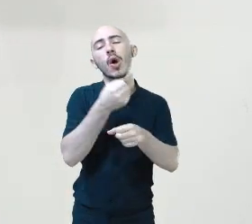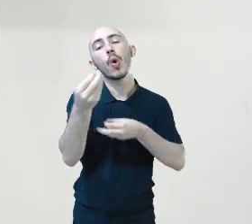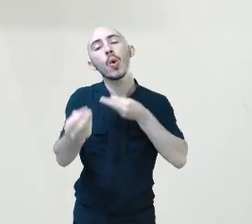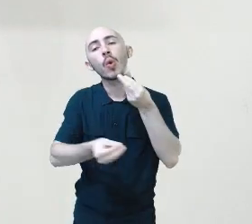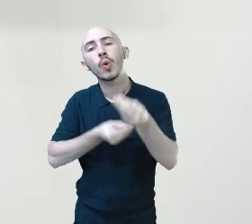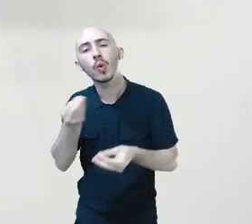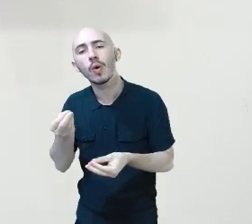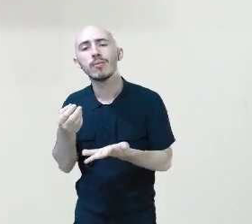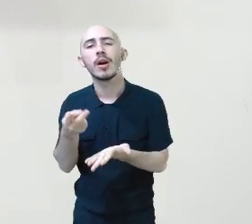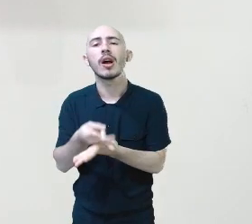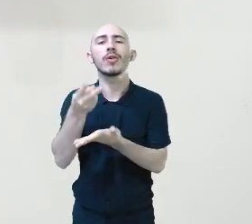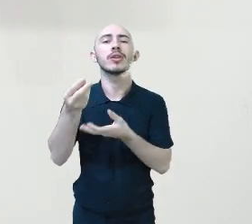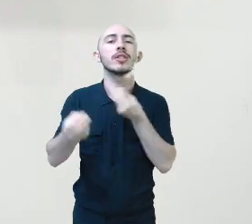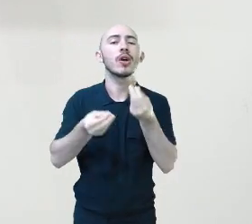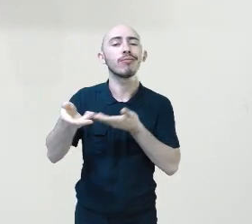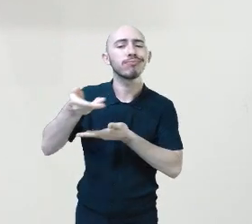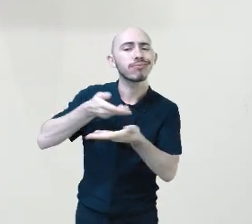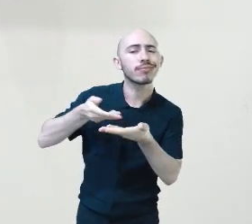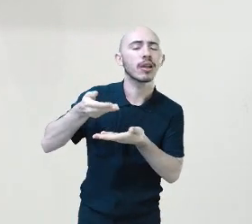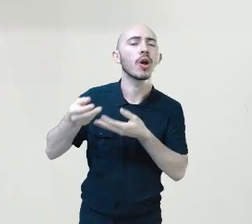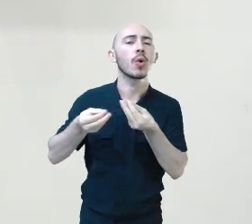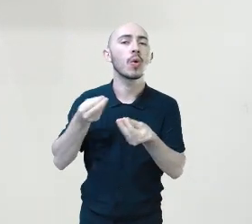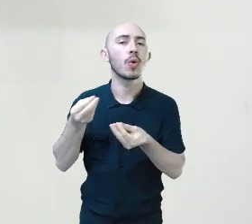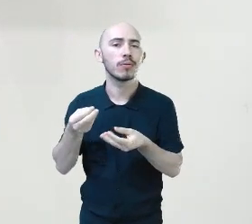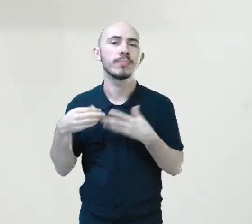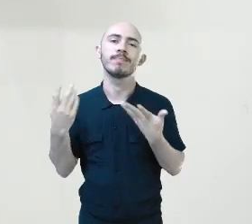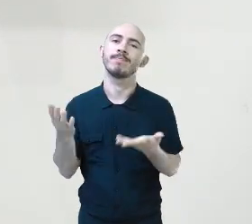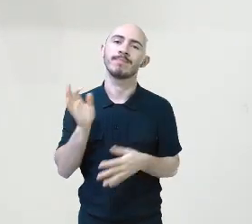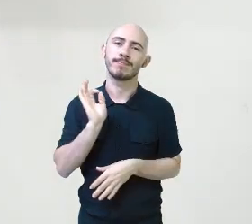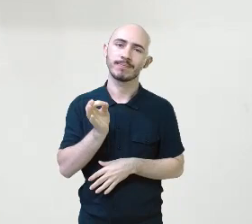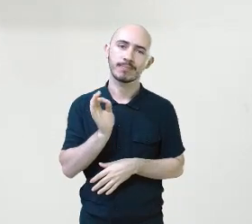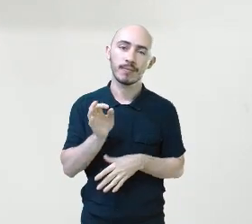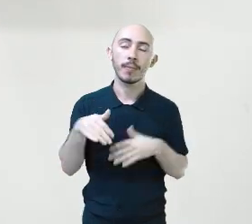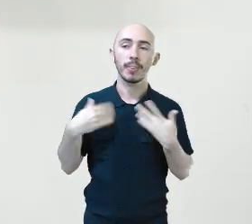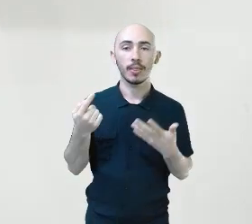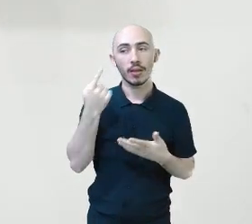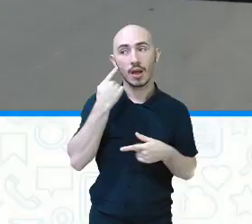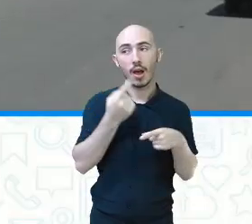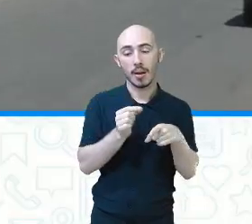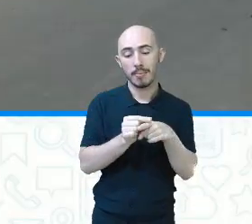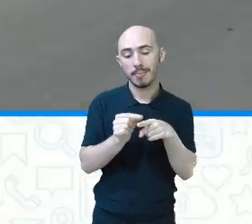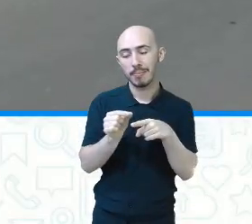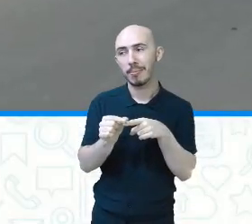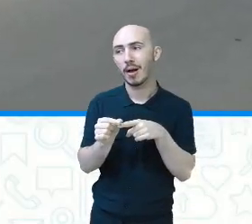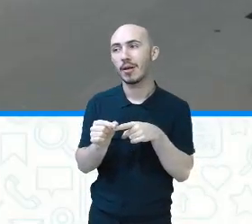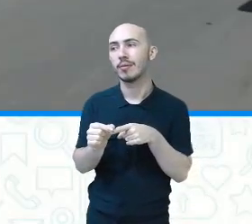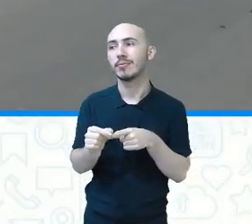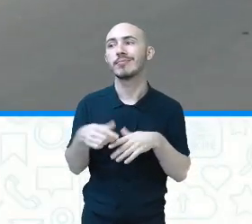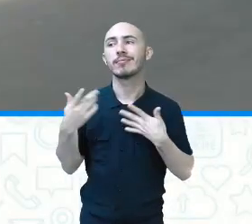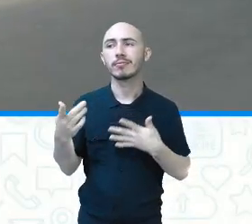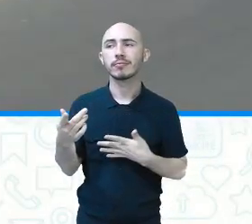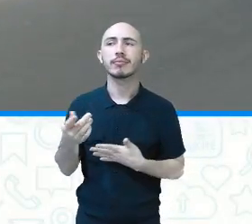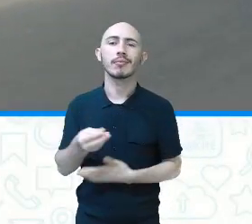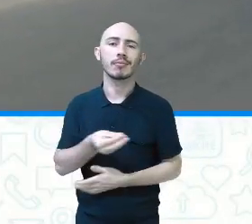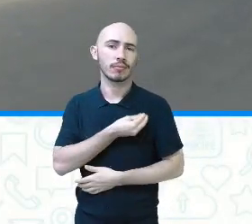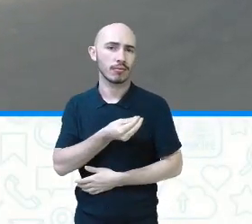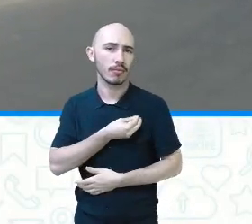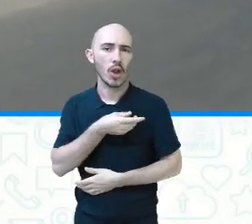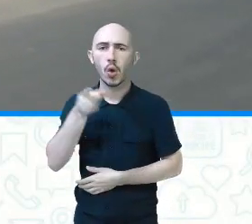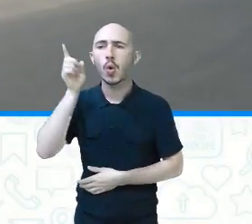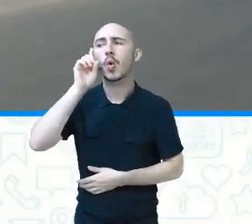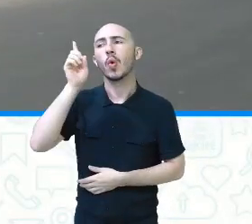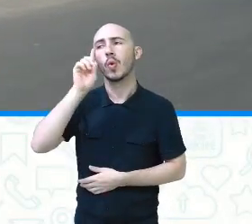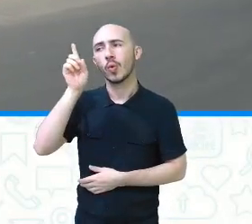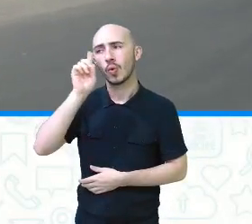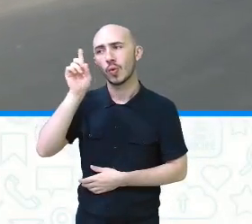Como aconteciam essas relações? Pois é, esses bairros estão presentes no nosso dia a